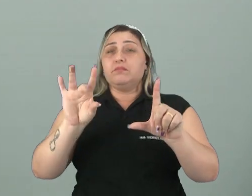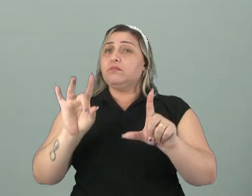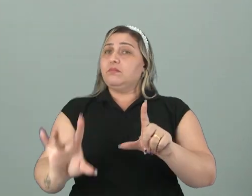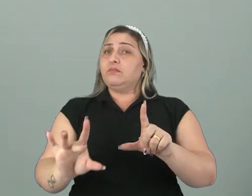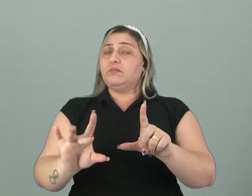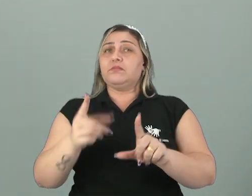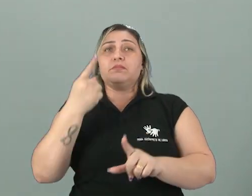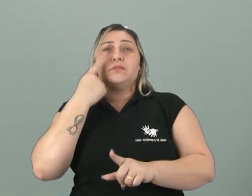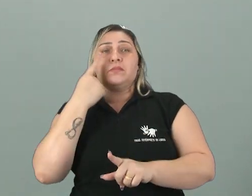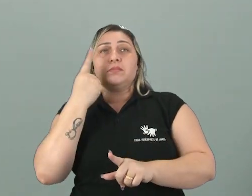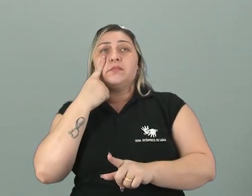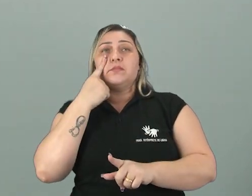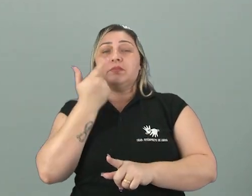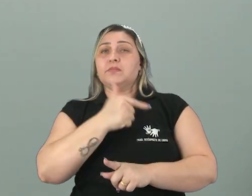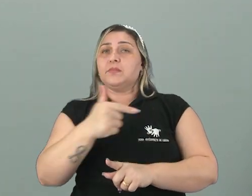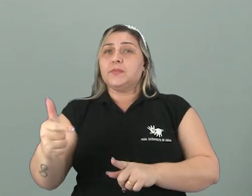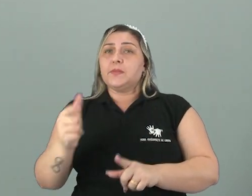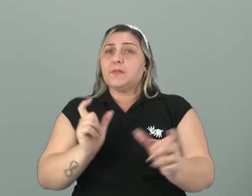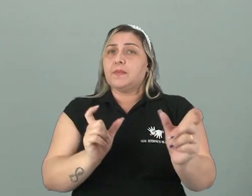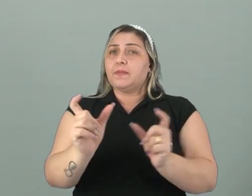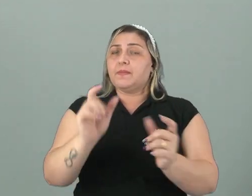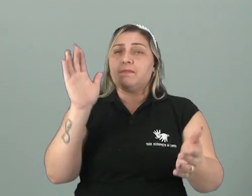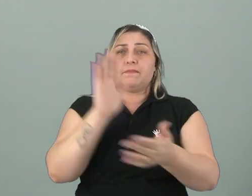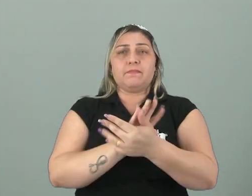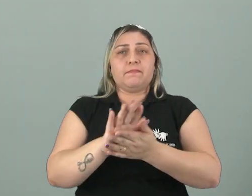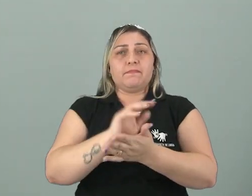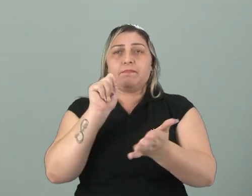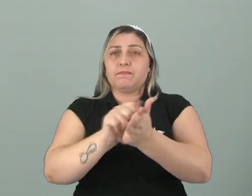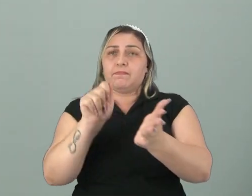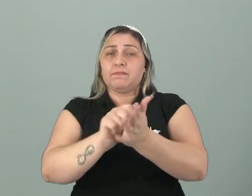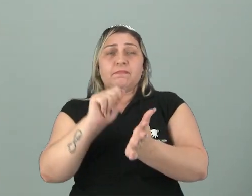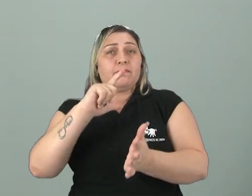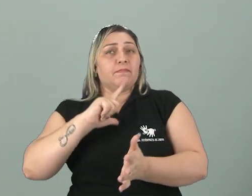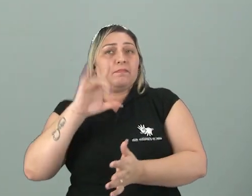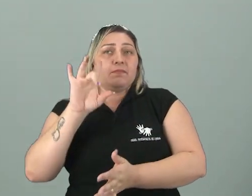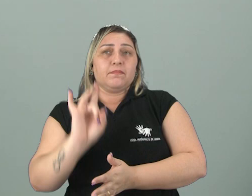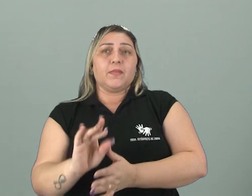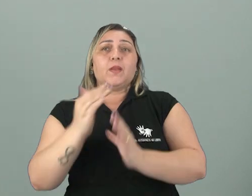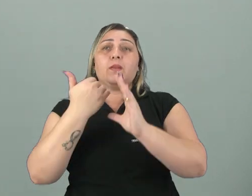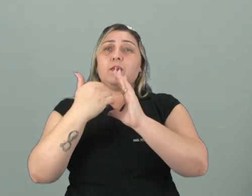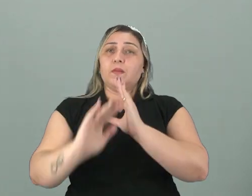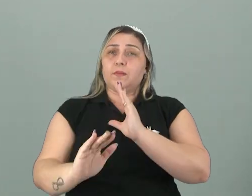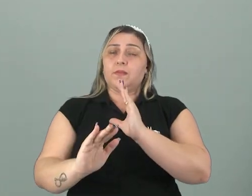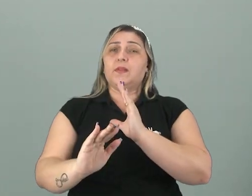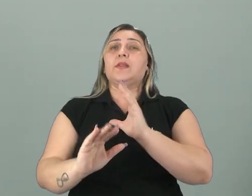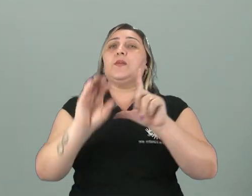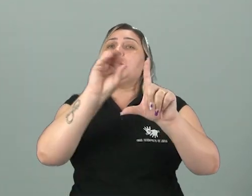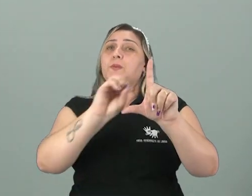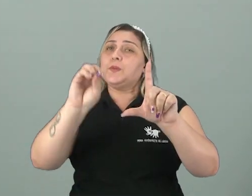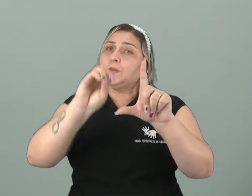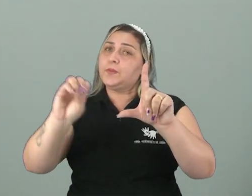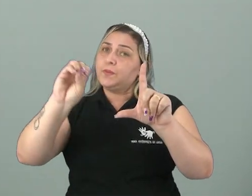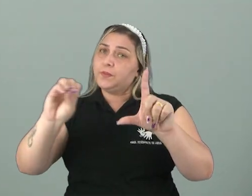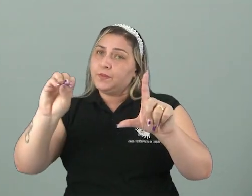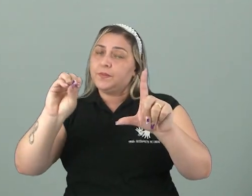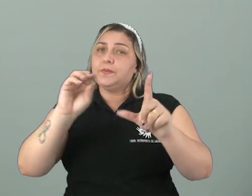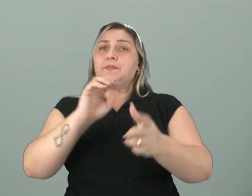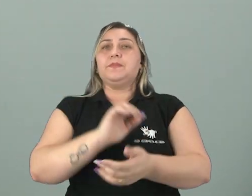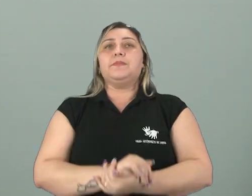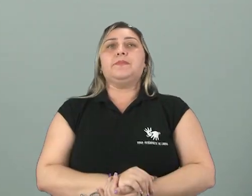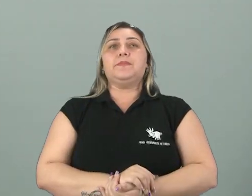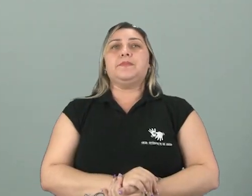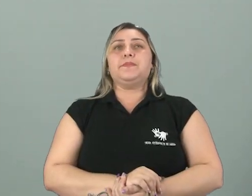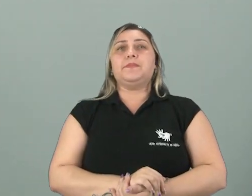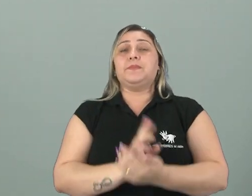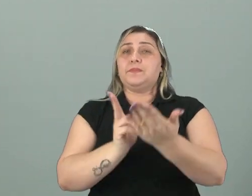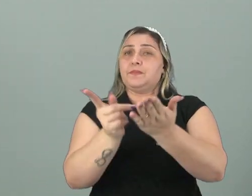apenas. Veja que nós não temos nenhuma palavra escrita, nós temos apenas uma mensagem que é traduzida por meio de